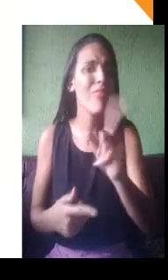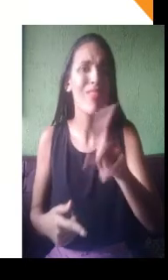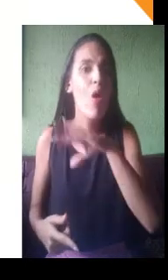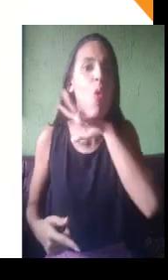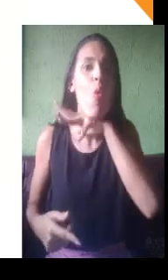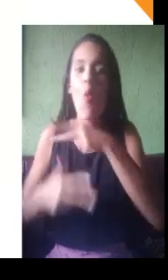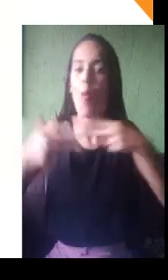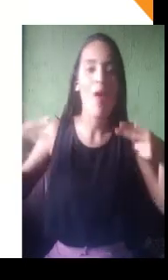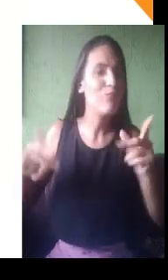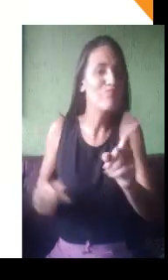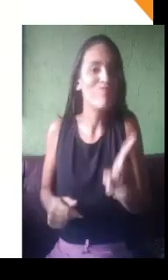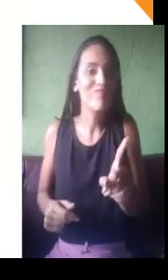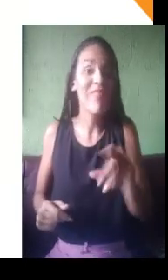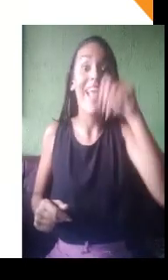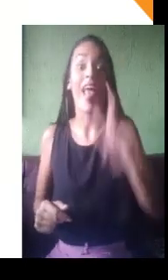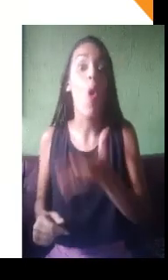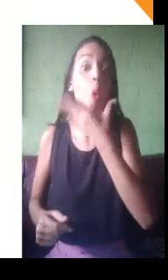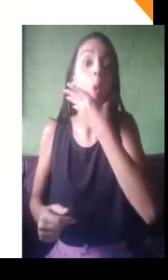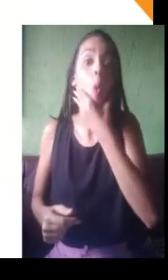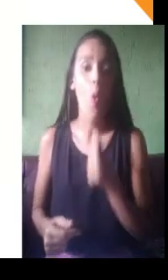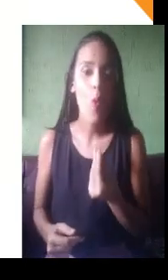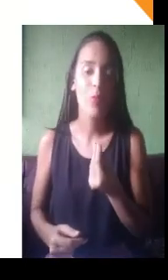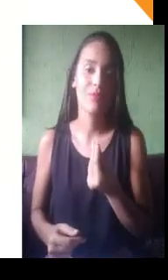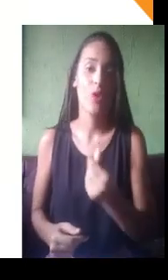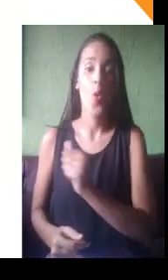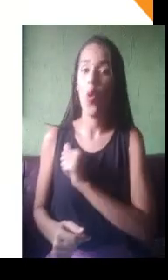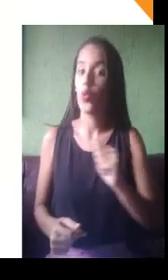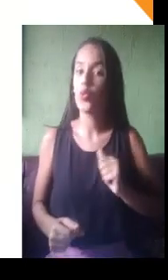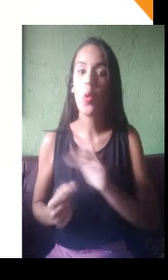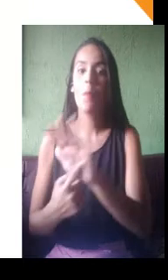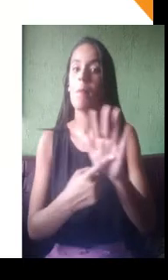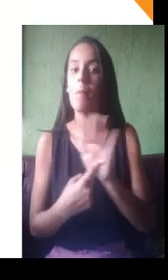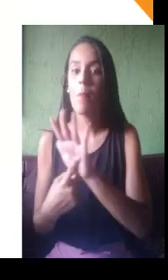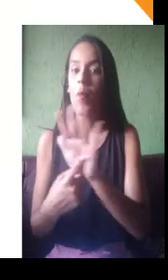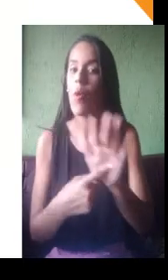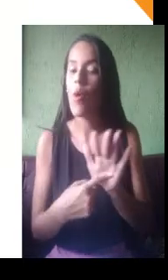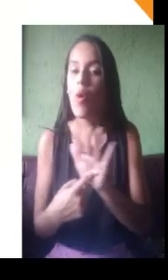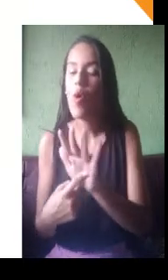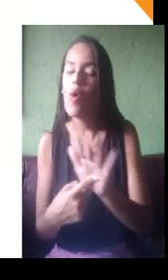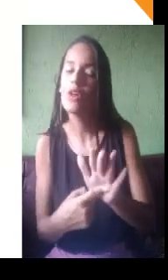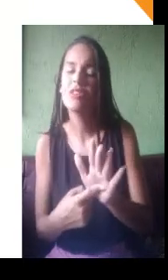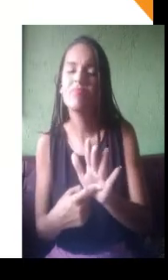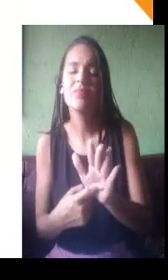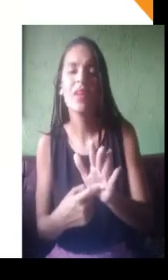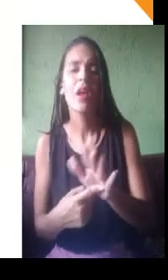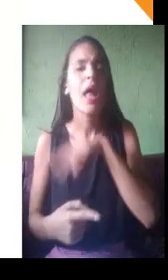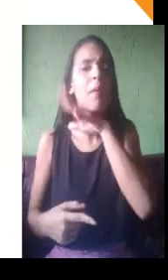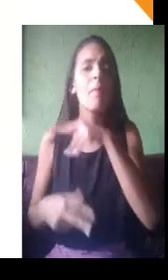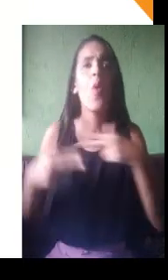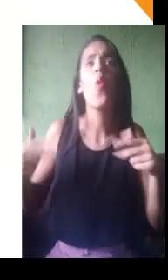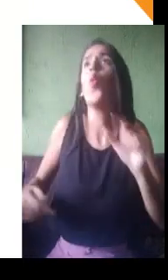bicho, né? Esse bicho não era um cão, não era um gato, não era um rato. O bicho, meu Deus, era um homem. Ele descreve